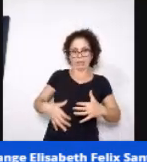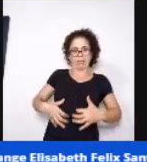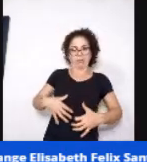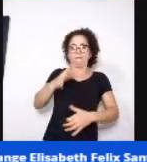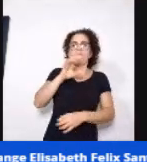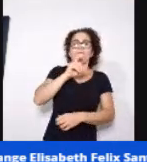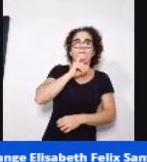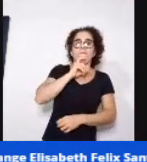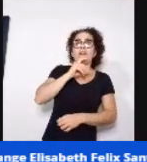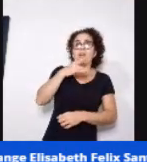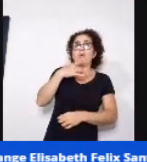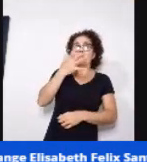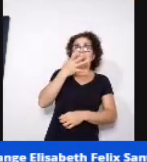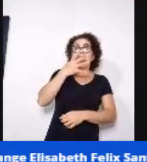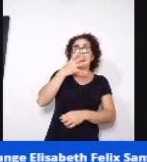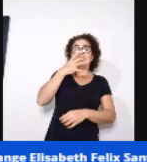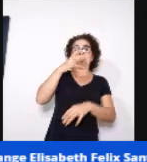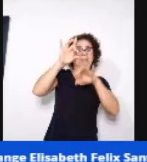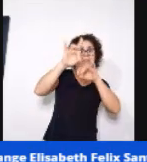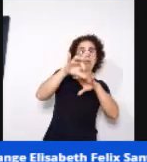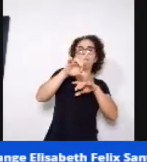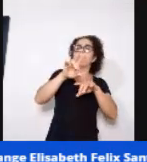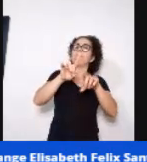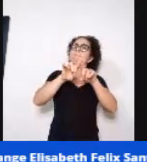não tem como. Não tem como.